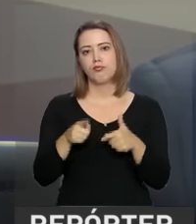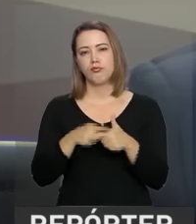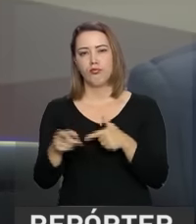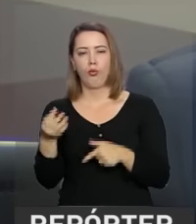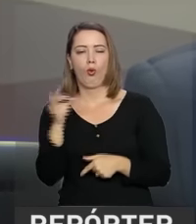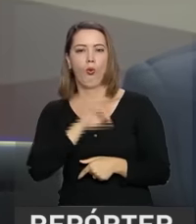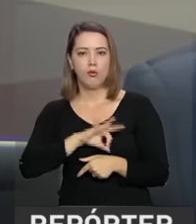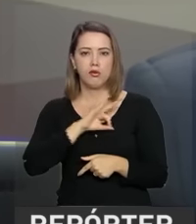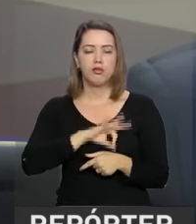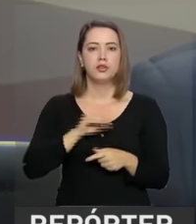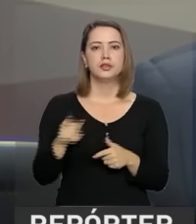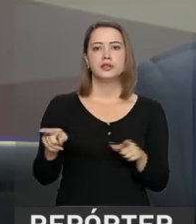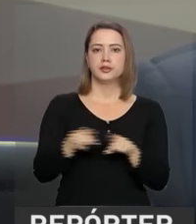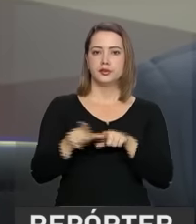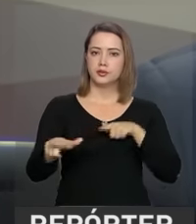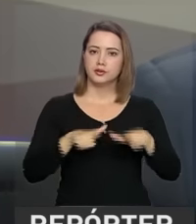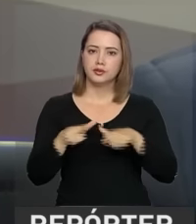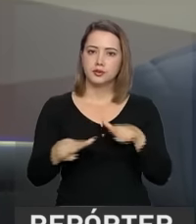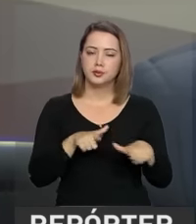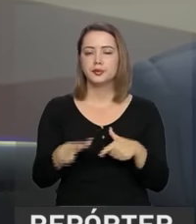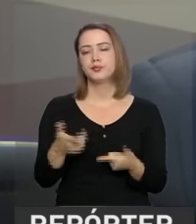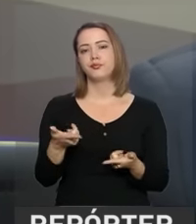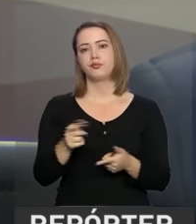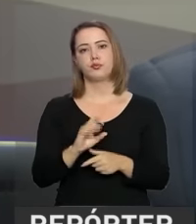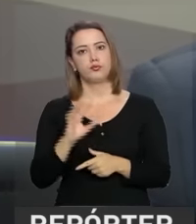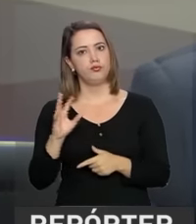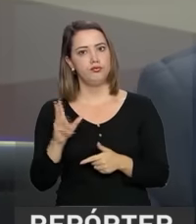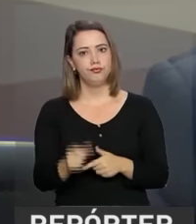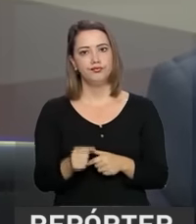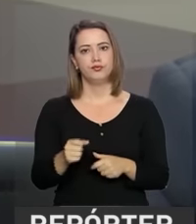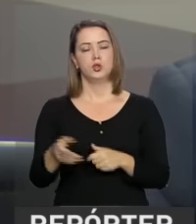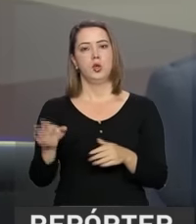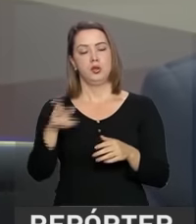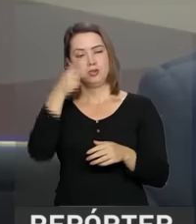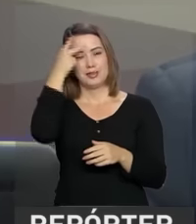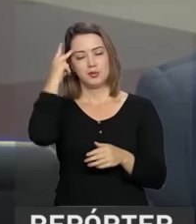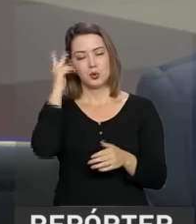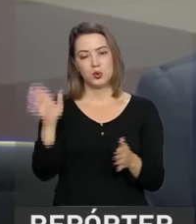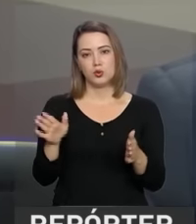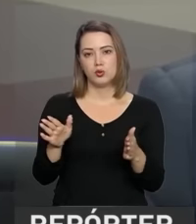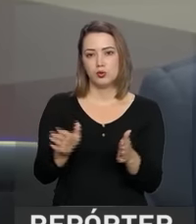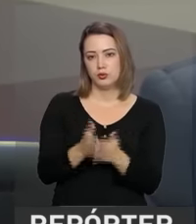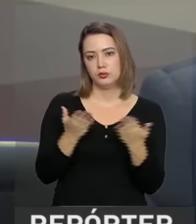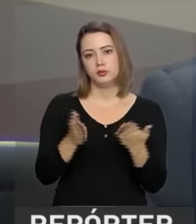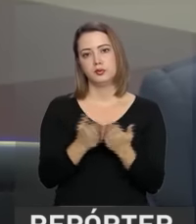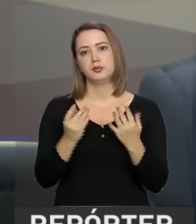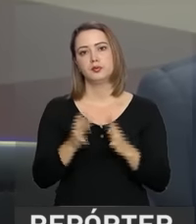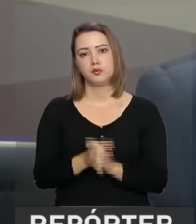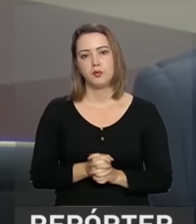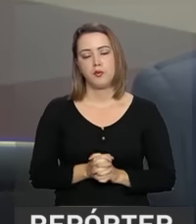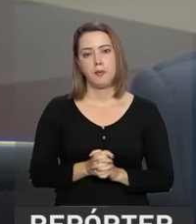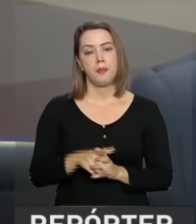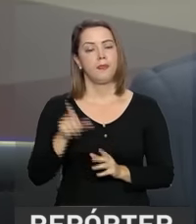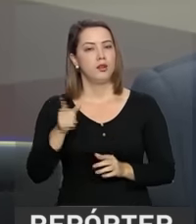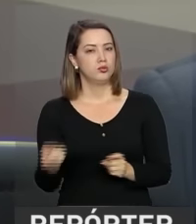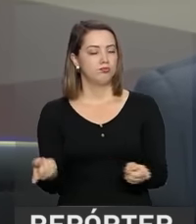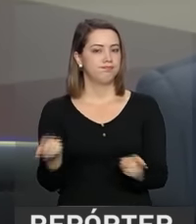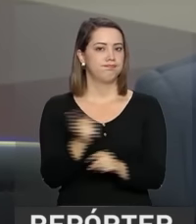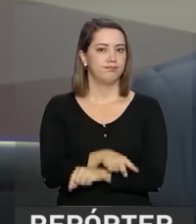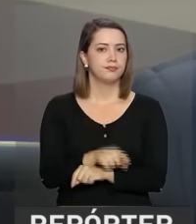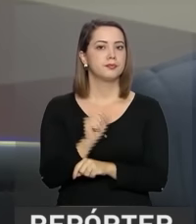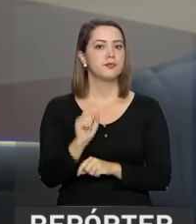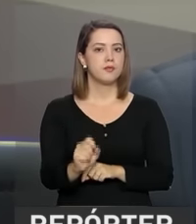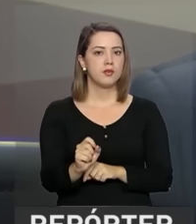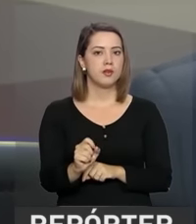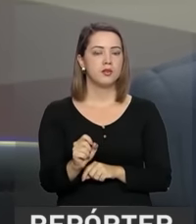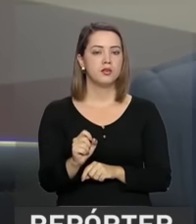de emprego e, por fim, o bem-estar social, especialmente das classes menos favorecidas. Pelo contrário,